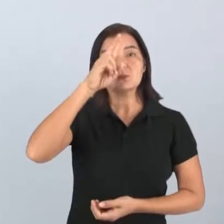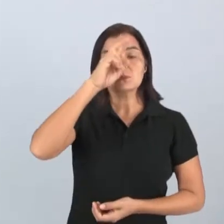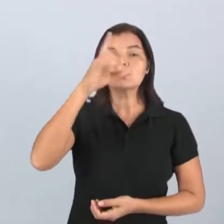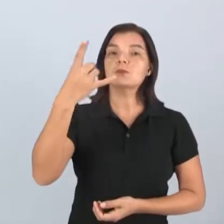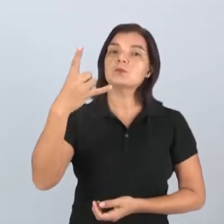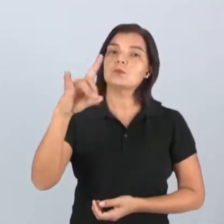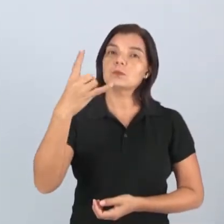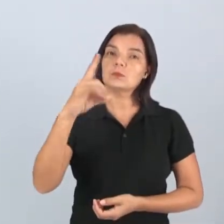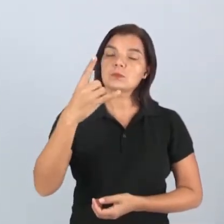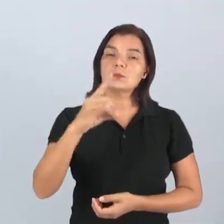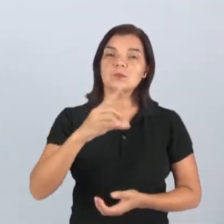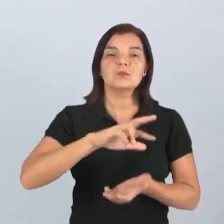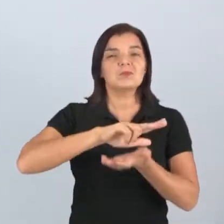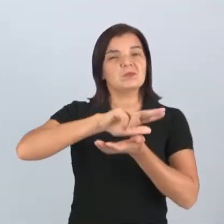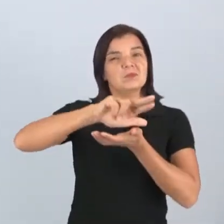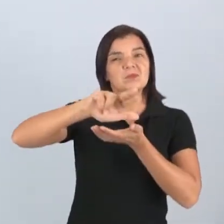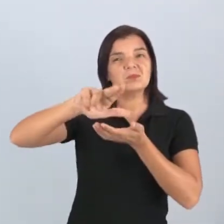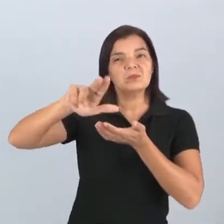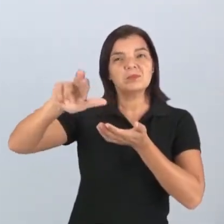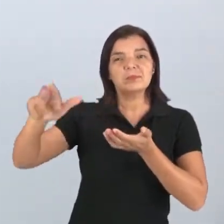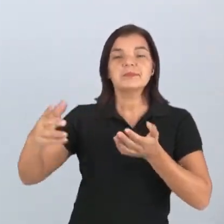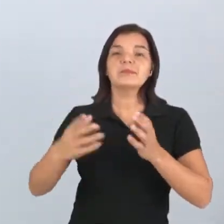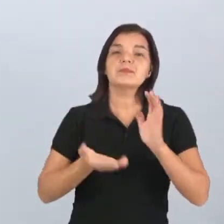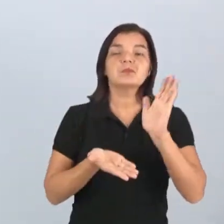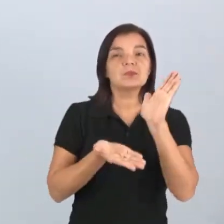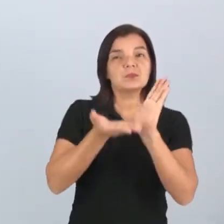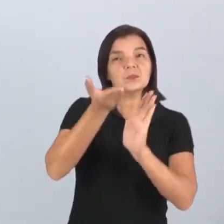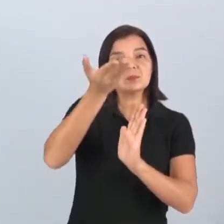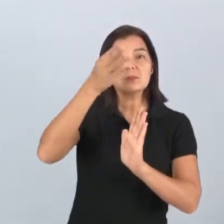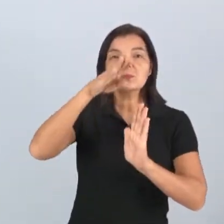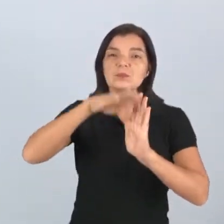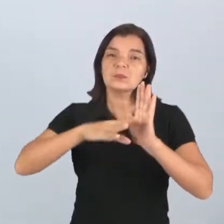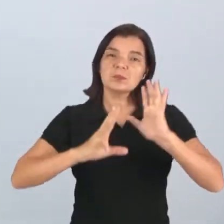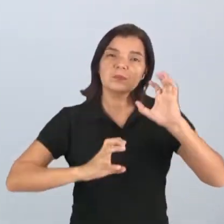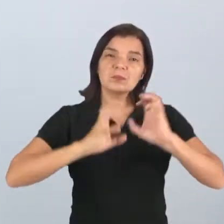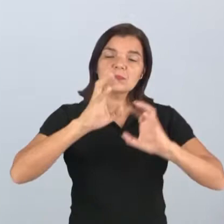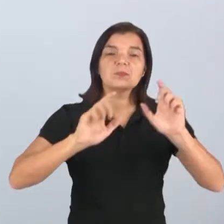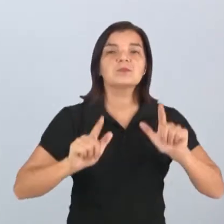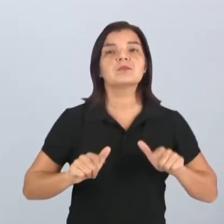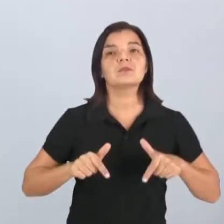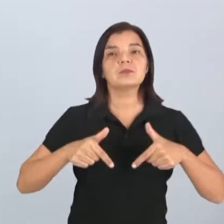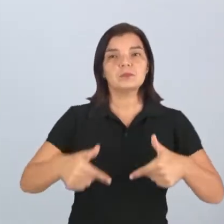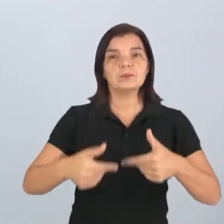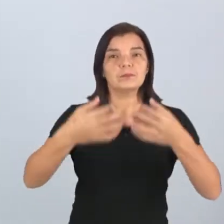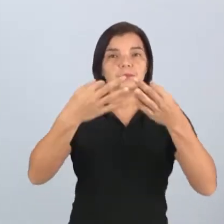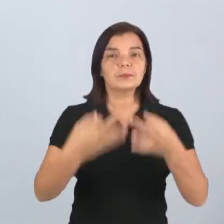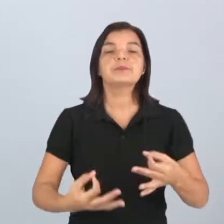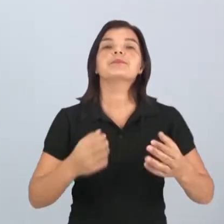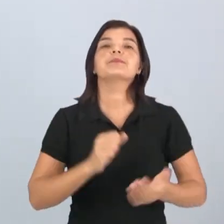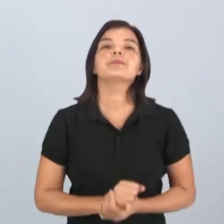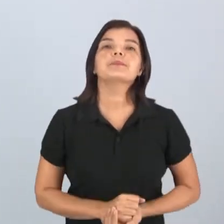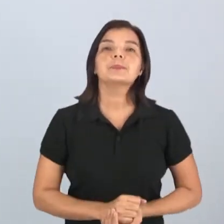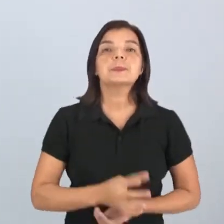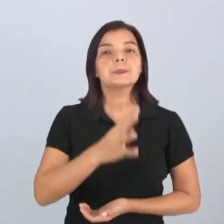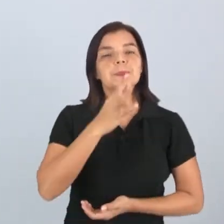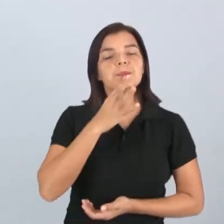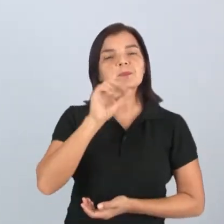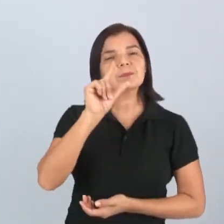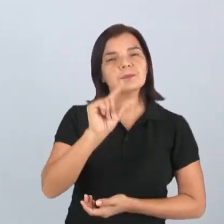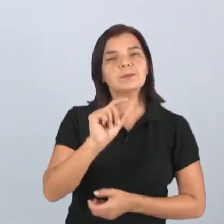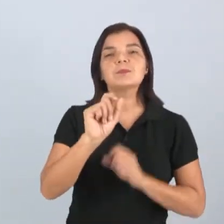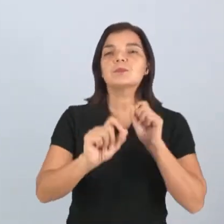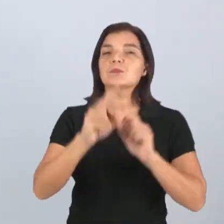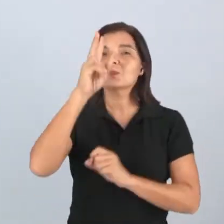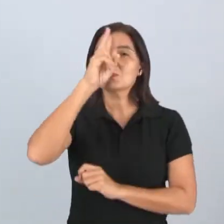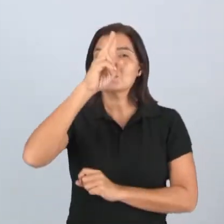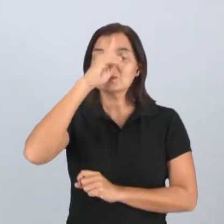é uma história, né, cheia de altos e baixos, de conflitos, de lutas, certo? E agora a gente vai conhecer um pouquinho sobre a